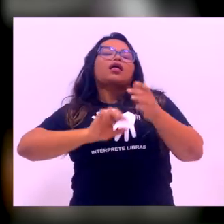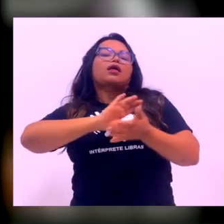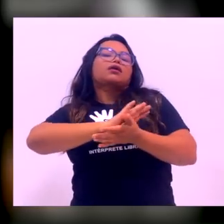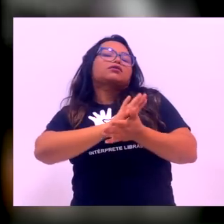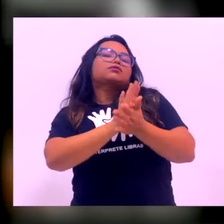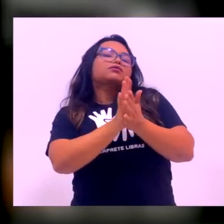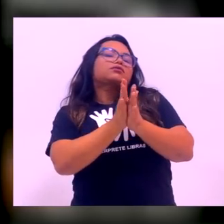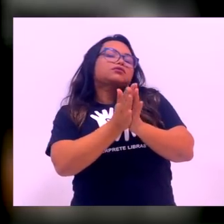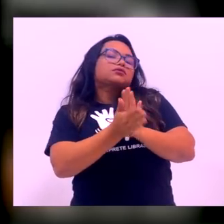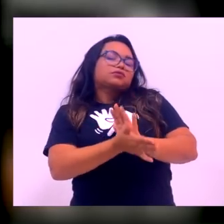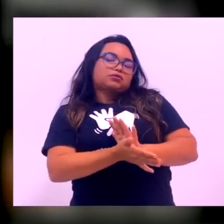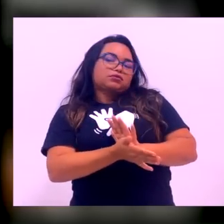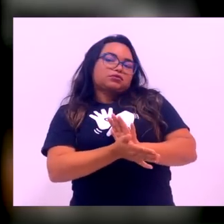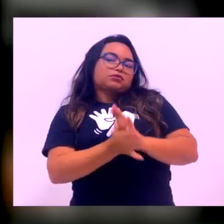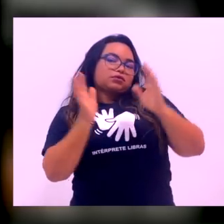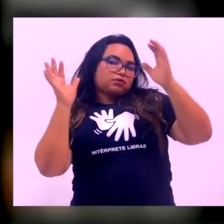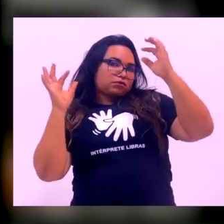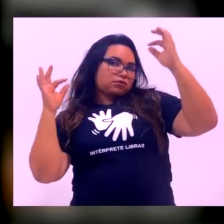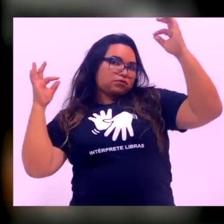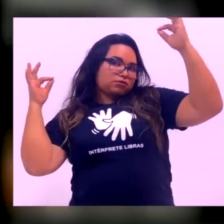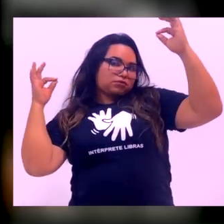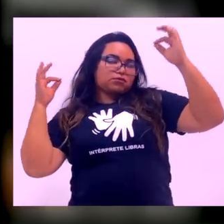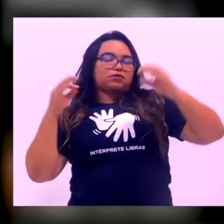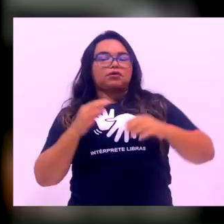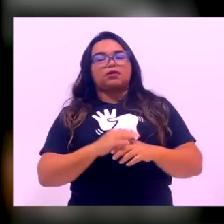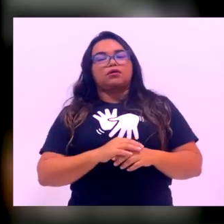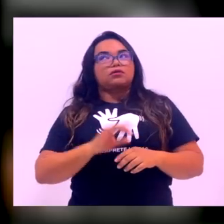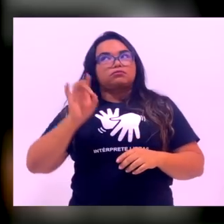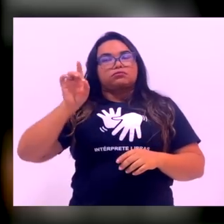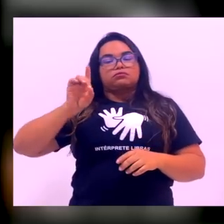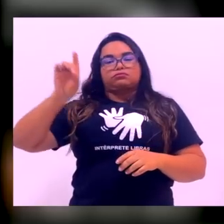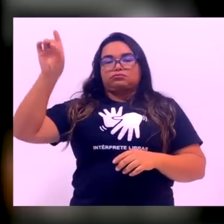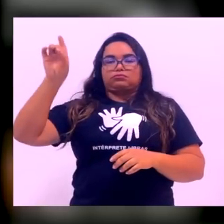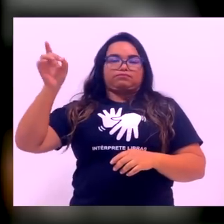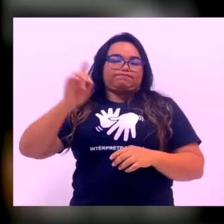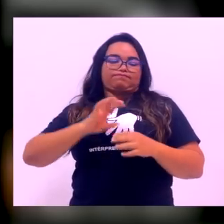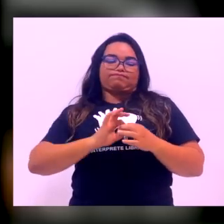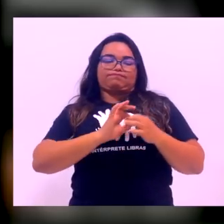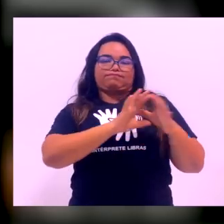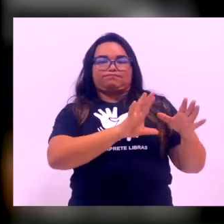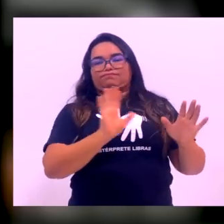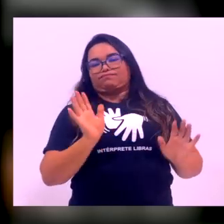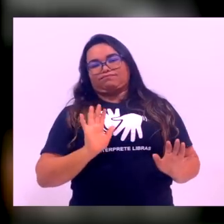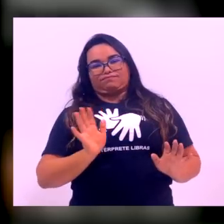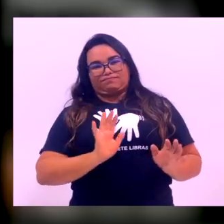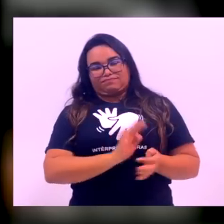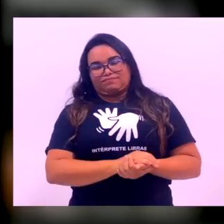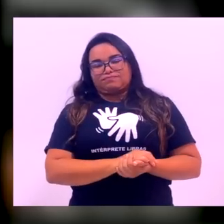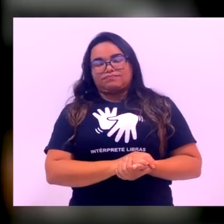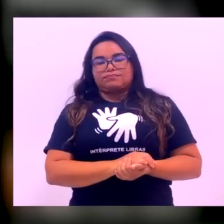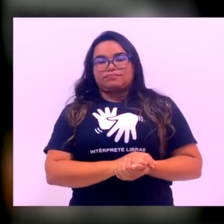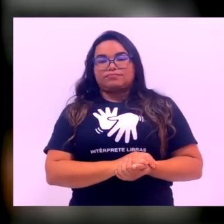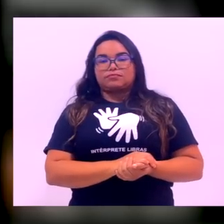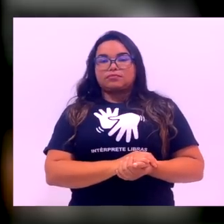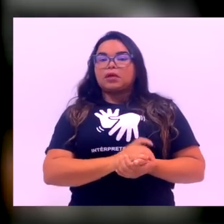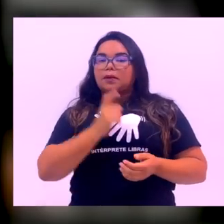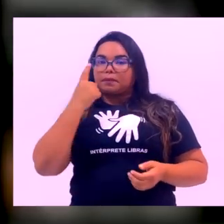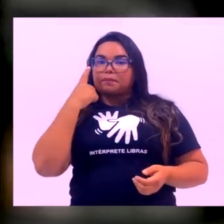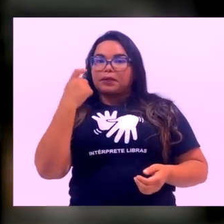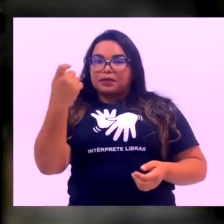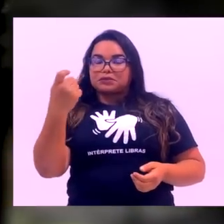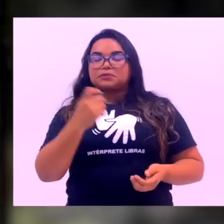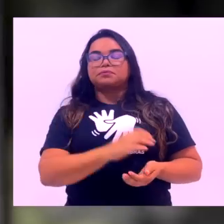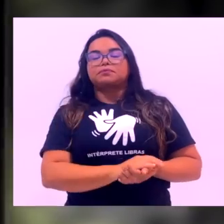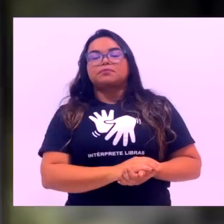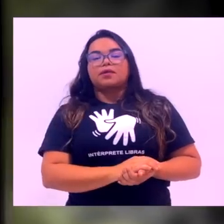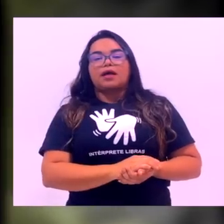destruiu? Ninguém. E ninguém mais, a não ser a manifestação direta da interposição de Deus. Isso